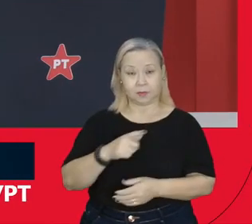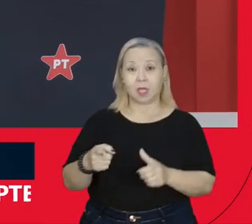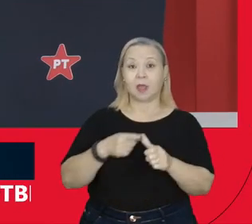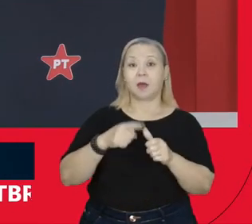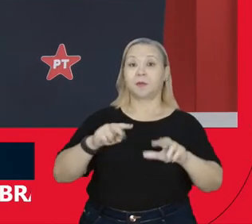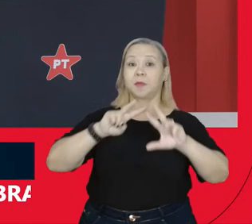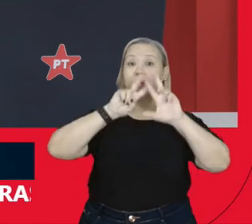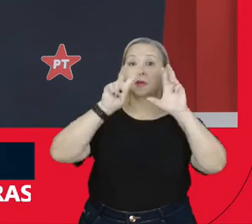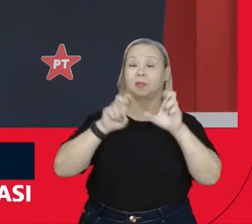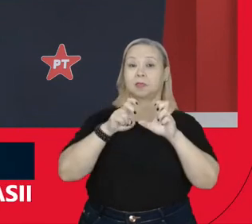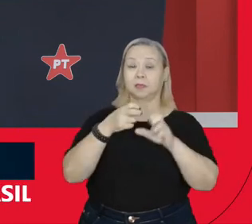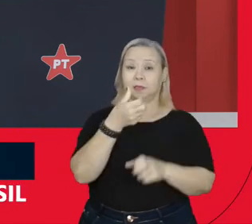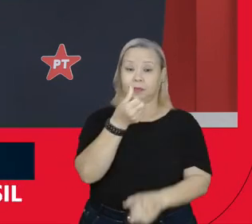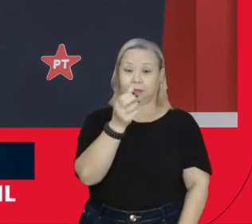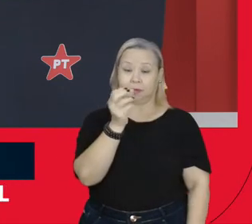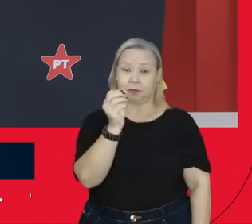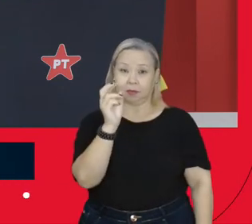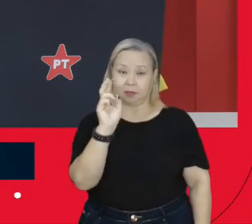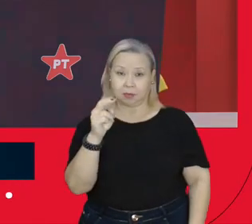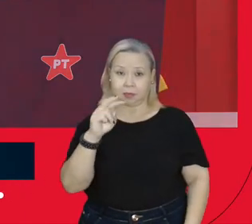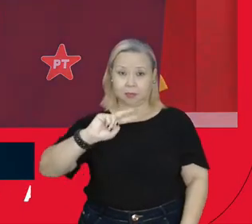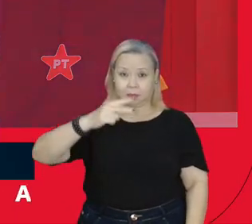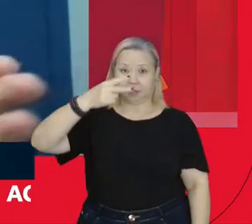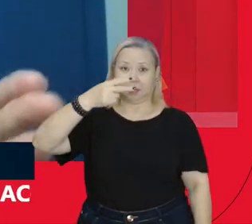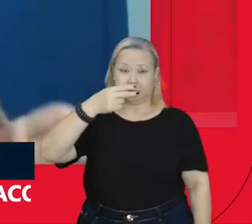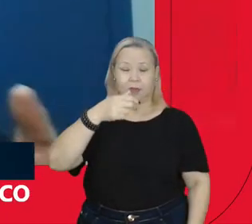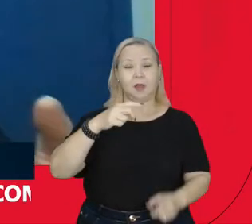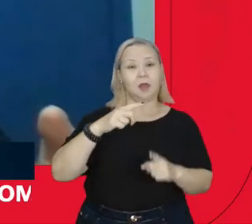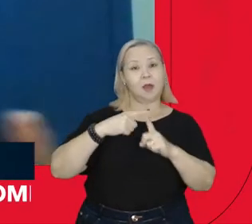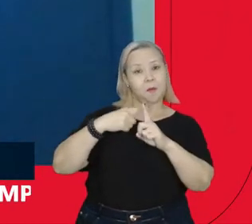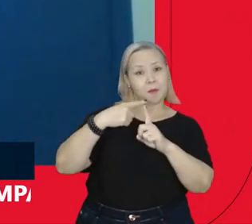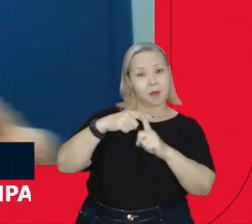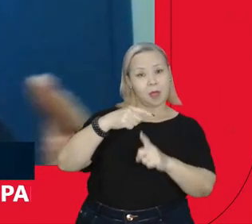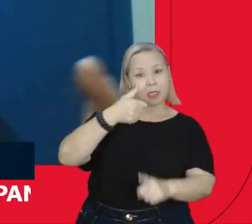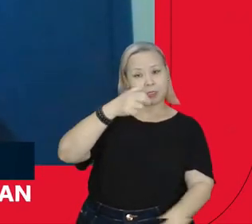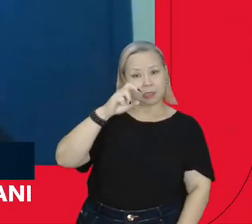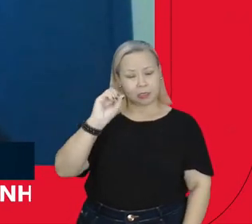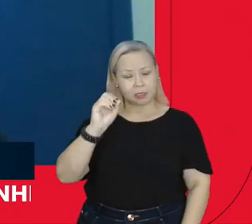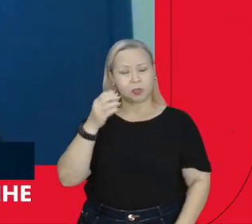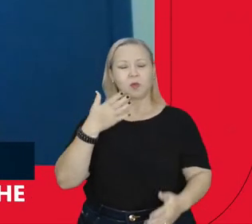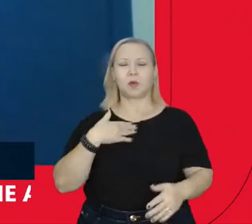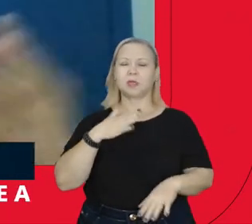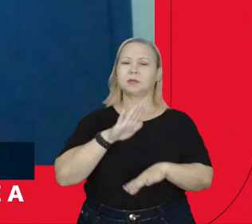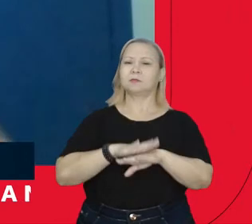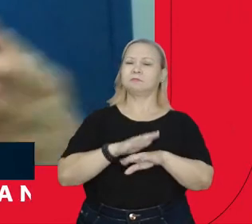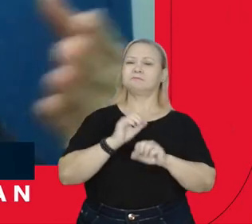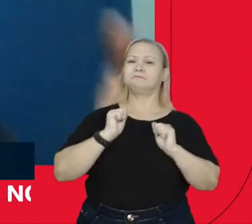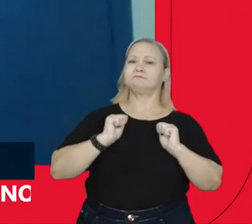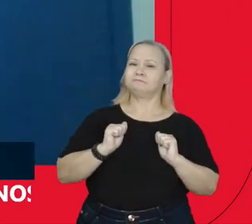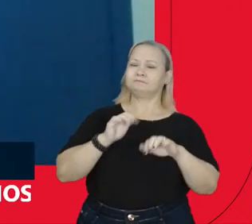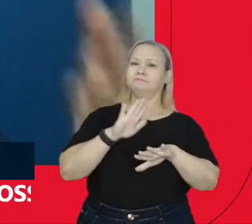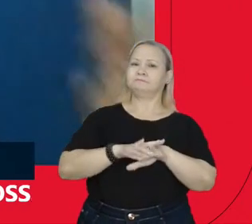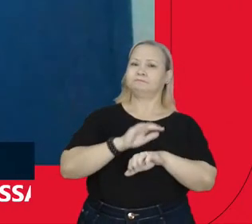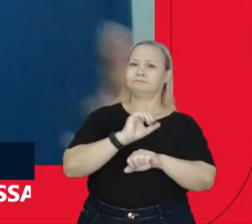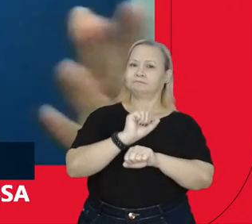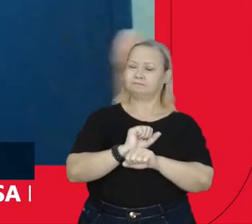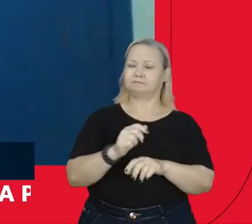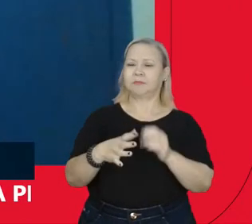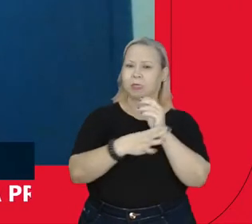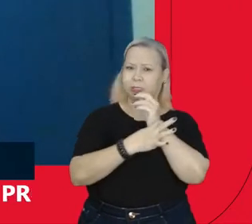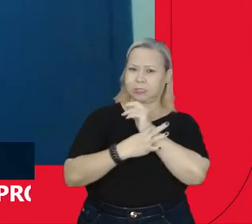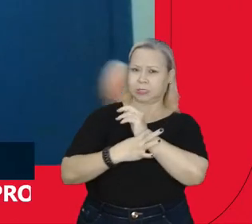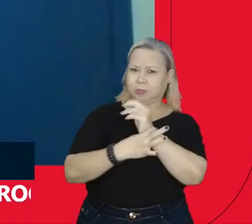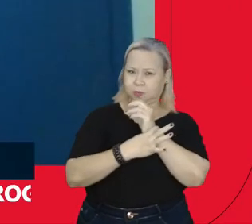Os 600, os 150, voltar a ter estabilidade, previsibilidade, segurança. Você falou